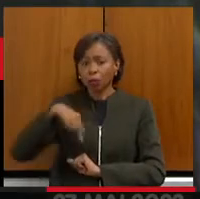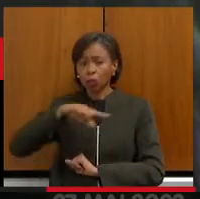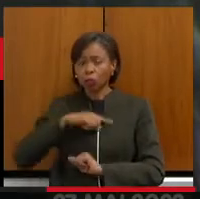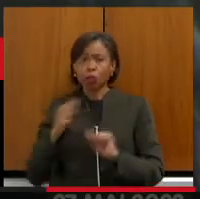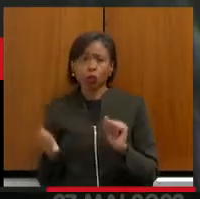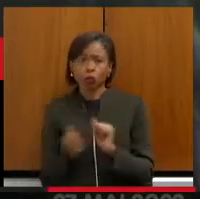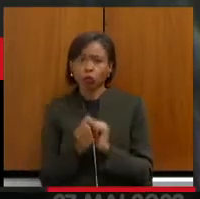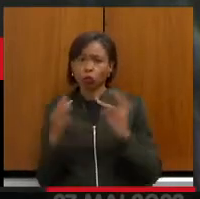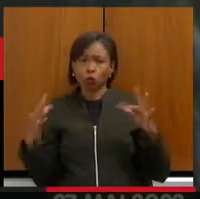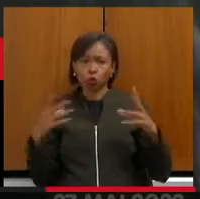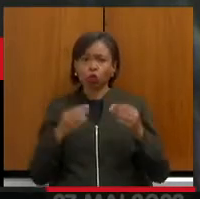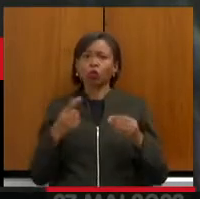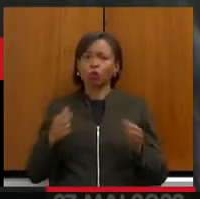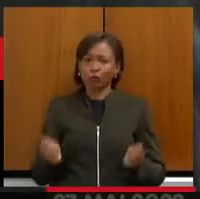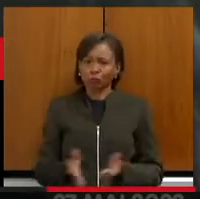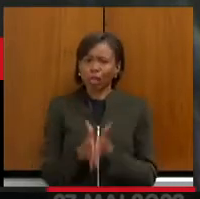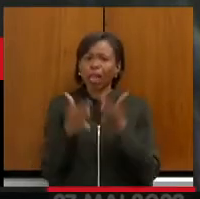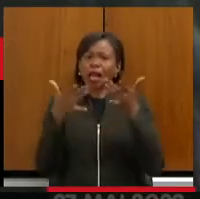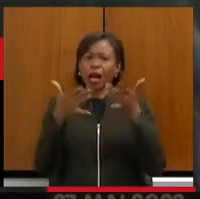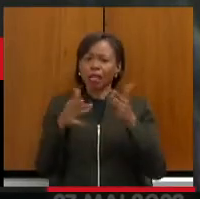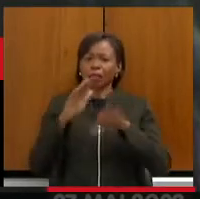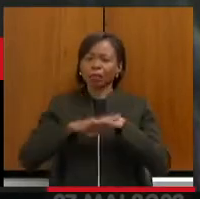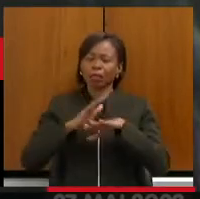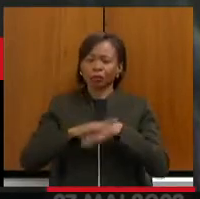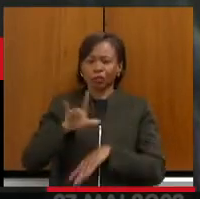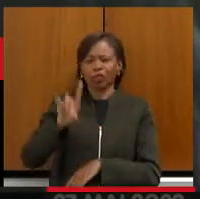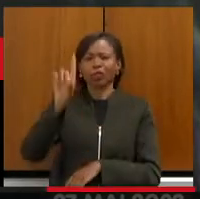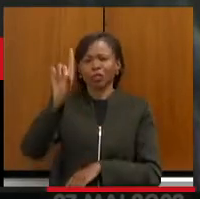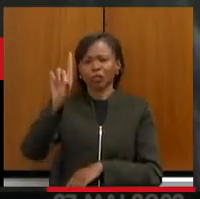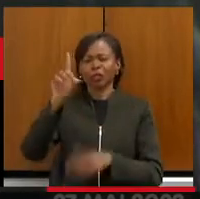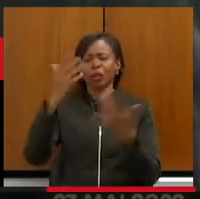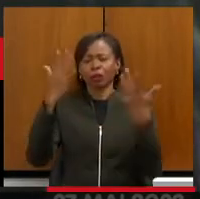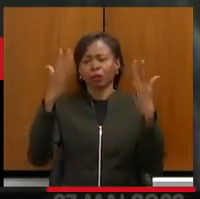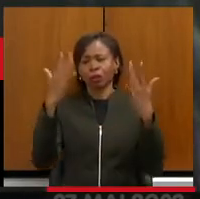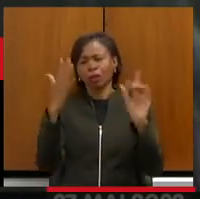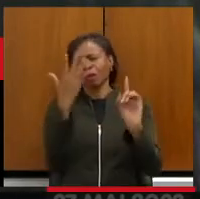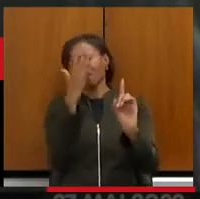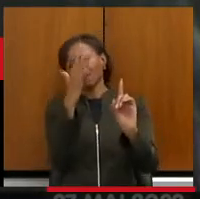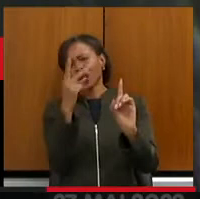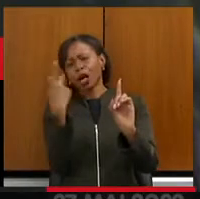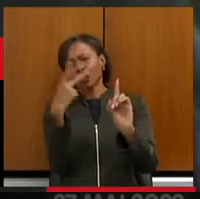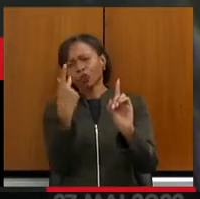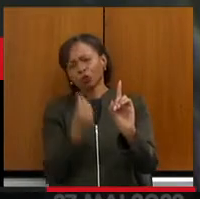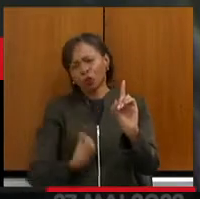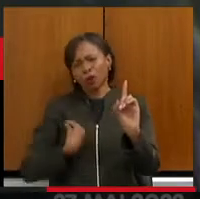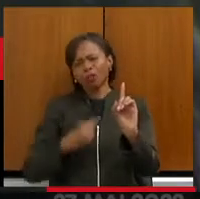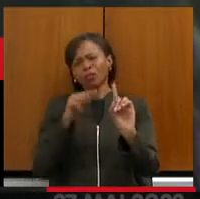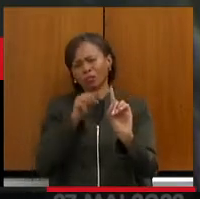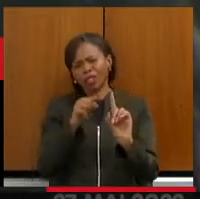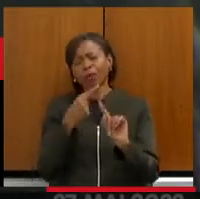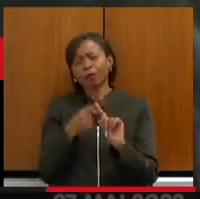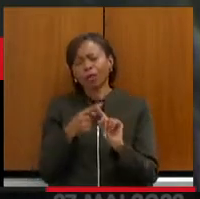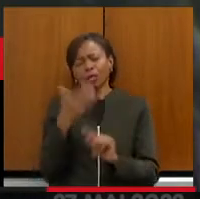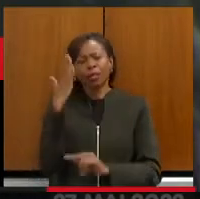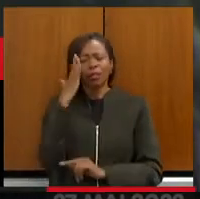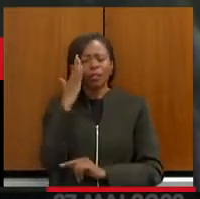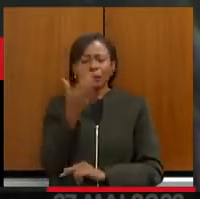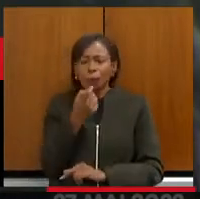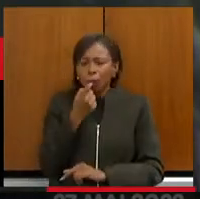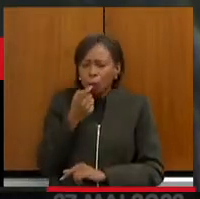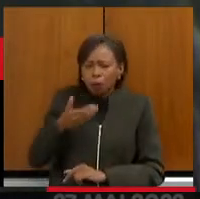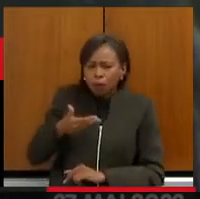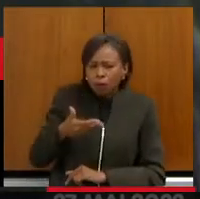religioso Nós somos o milagre da parte de Deus eu era para o dia tua vida porque eu creio que em breve muito em breve